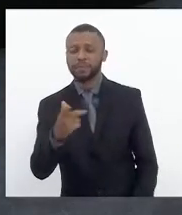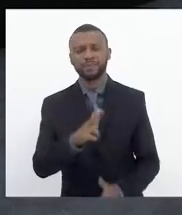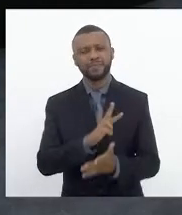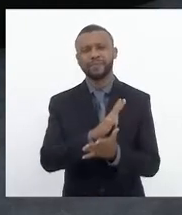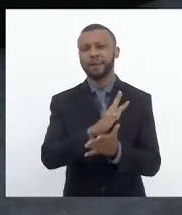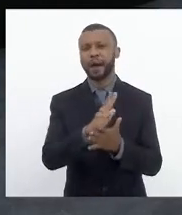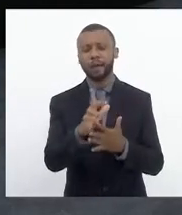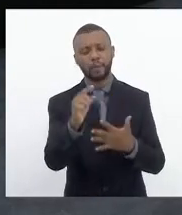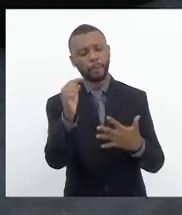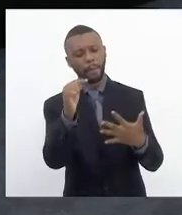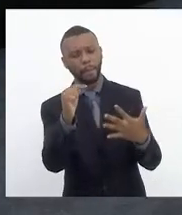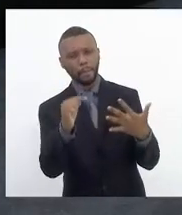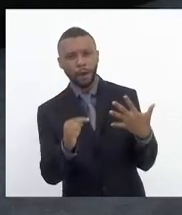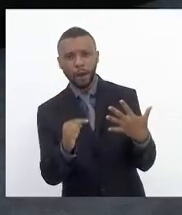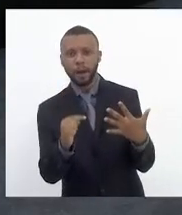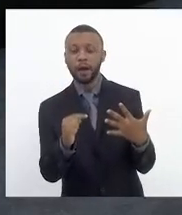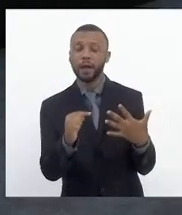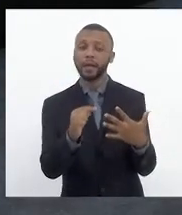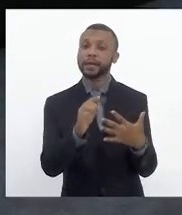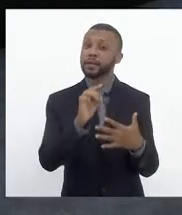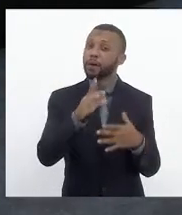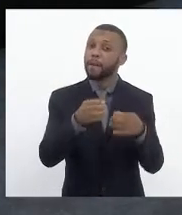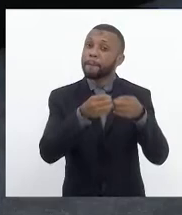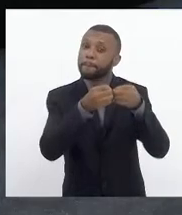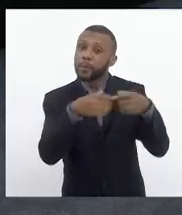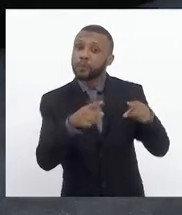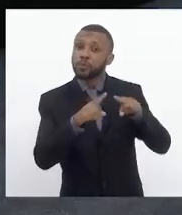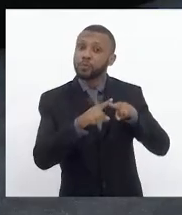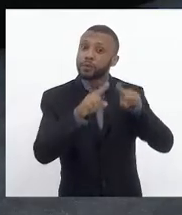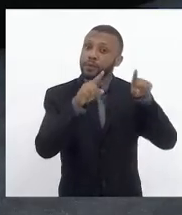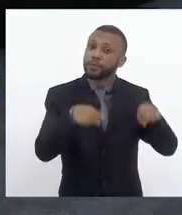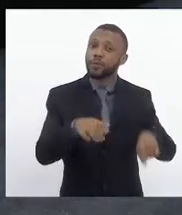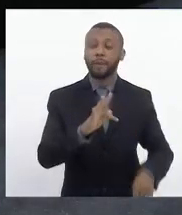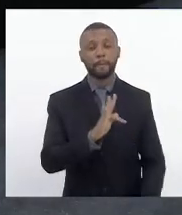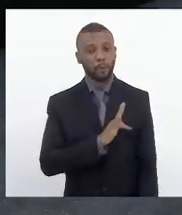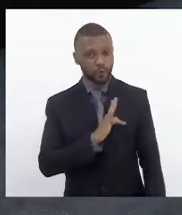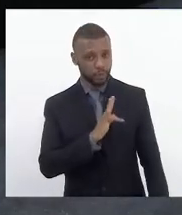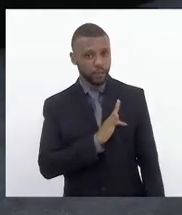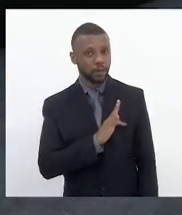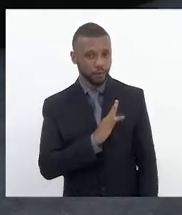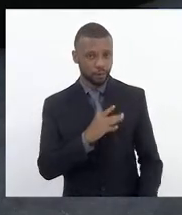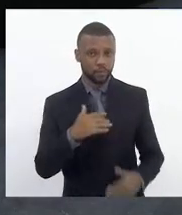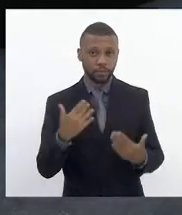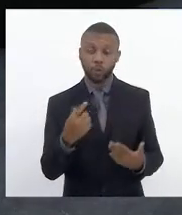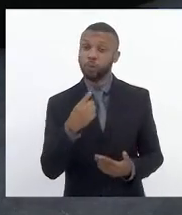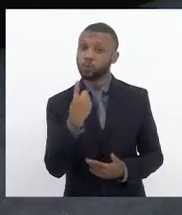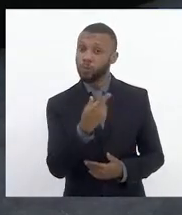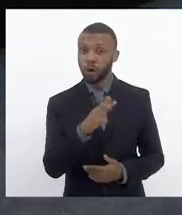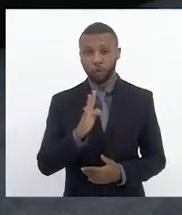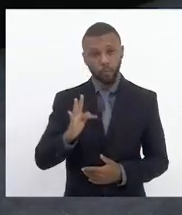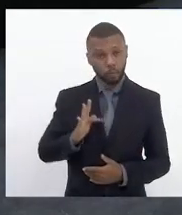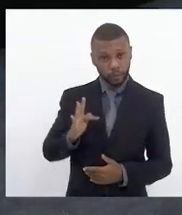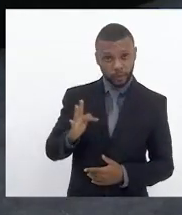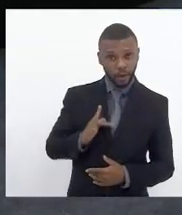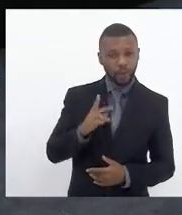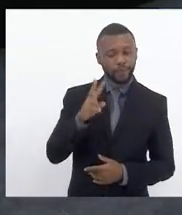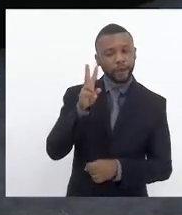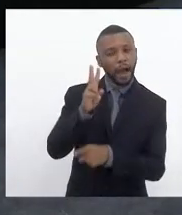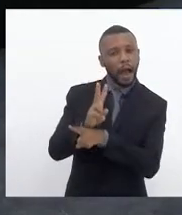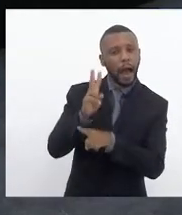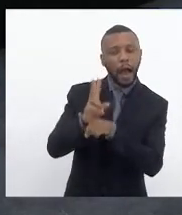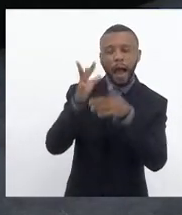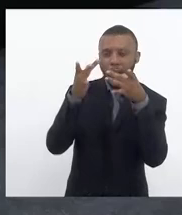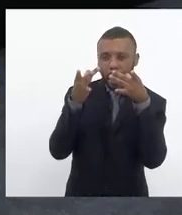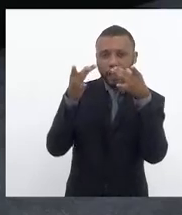série de fatores que apenas prejudicam servidor policial então nós policiais vão estar vigilante